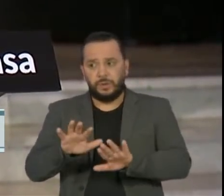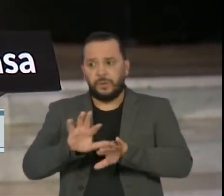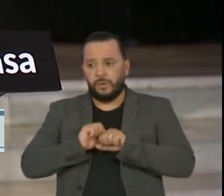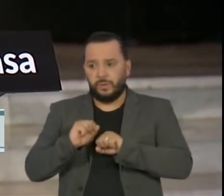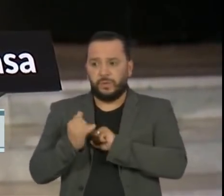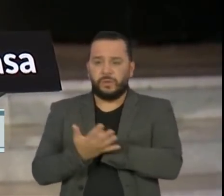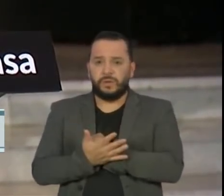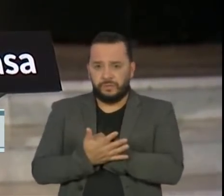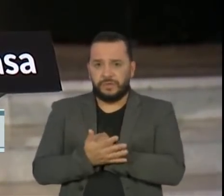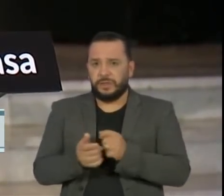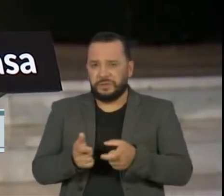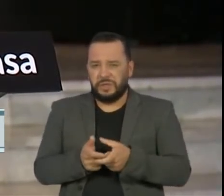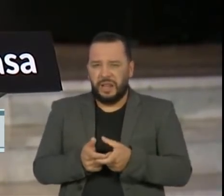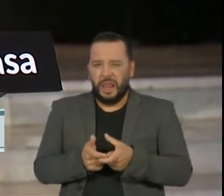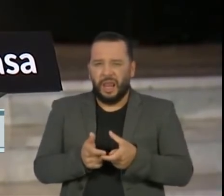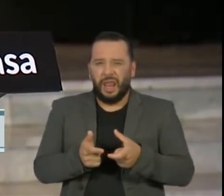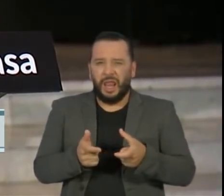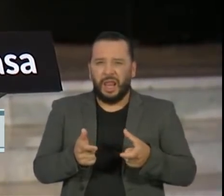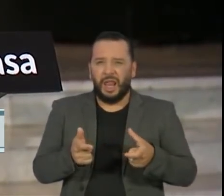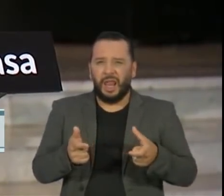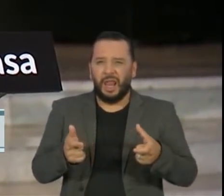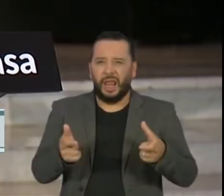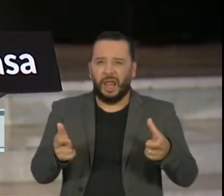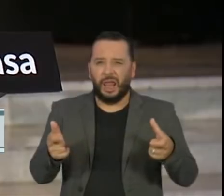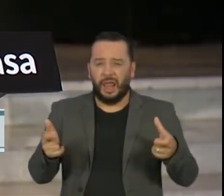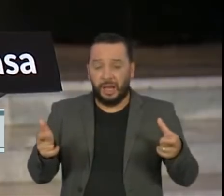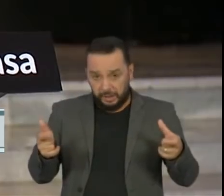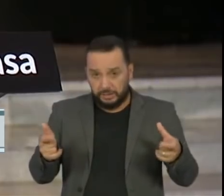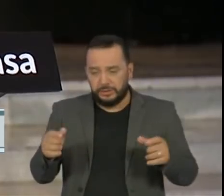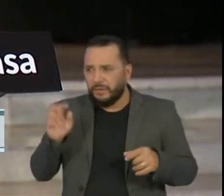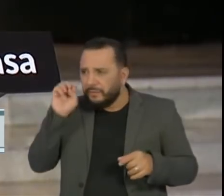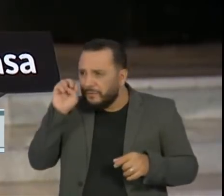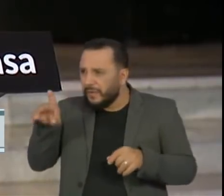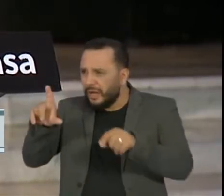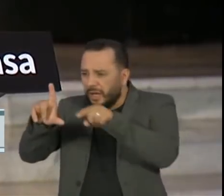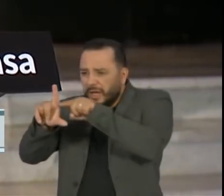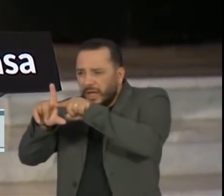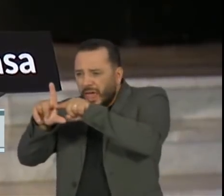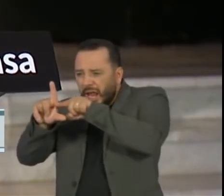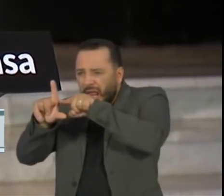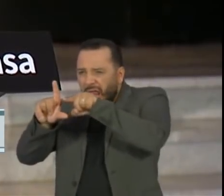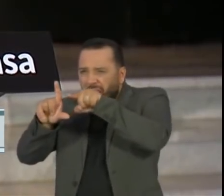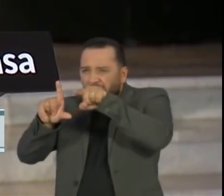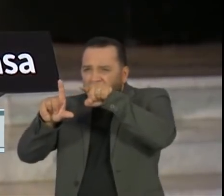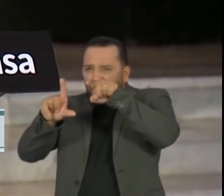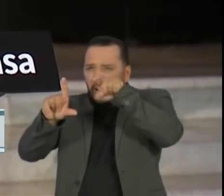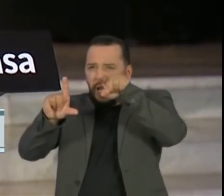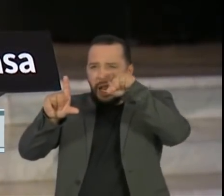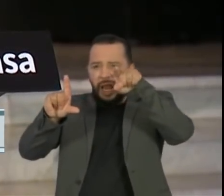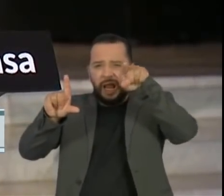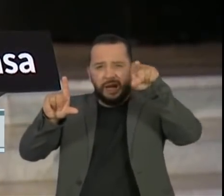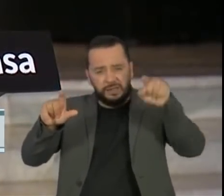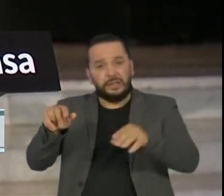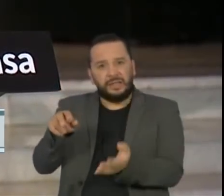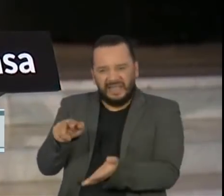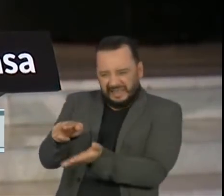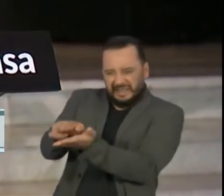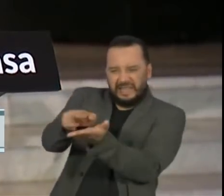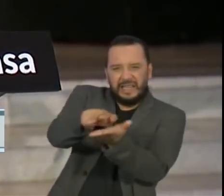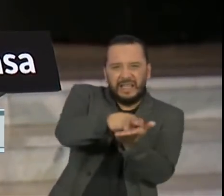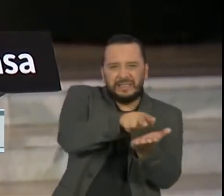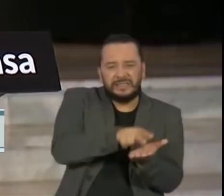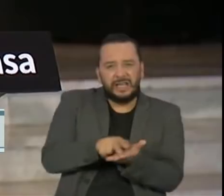na transmissibilidade da doença, através dos indicadores que mostram casos identificados, internações por